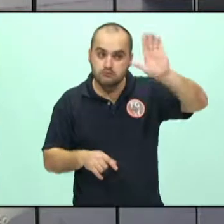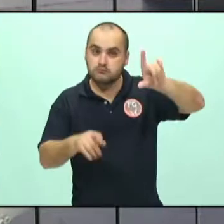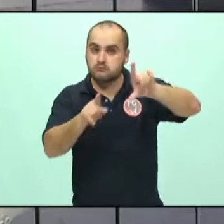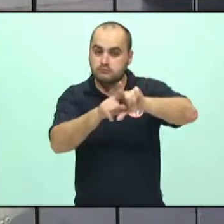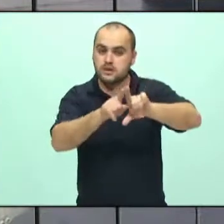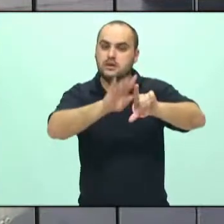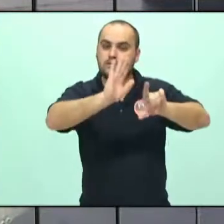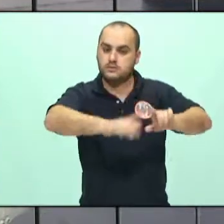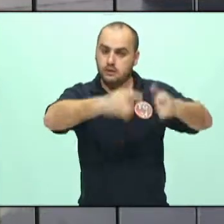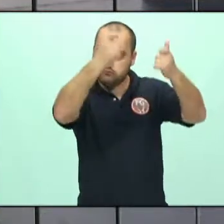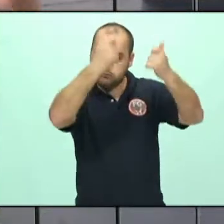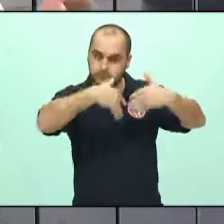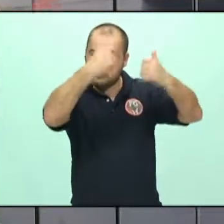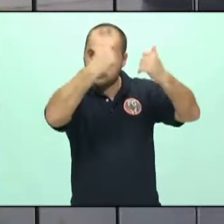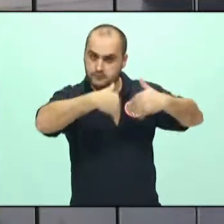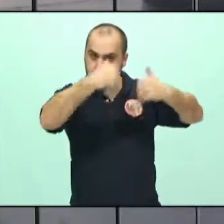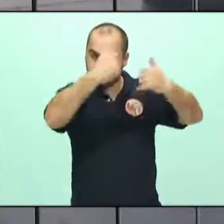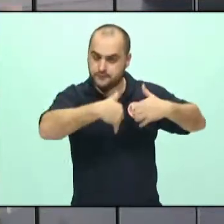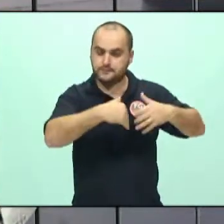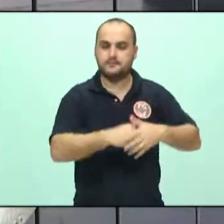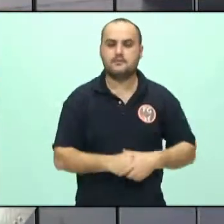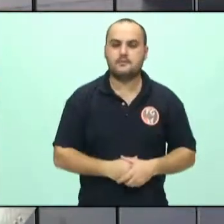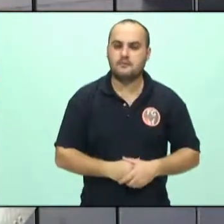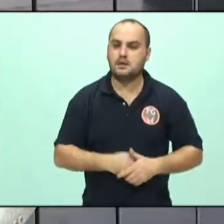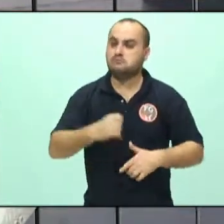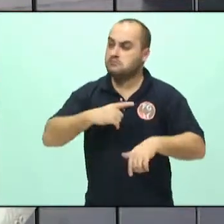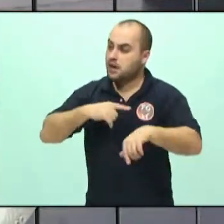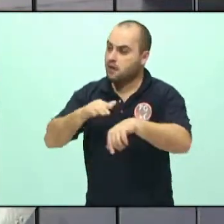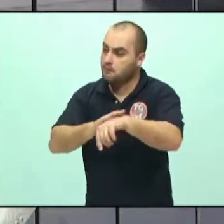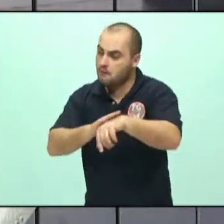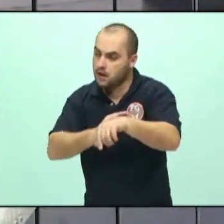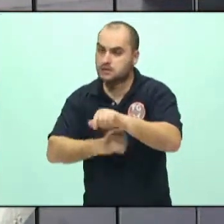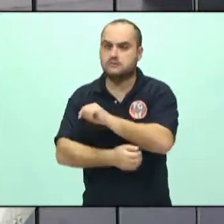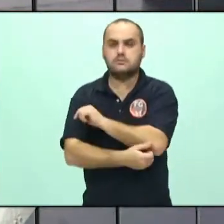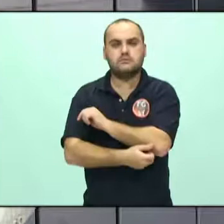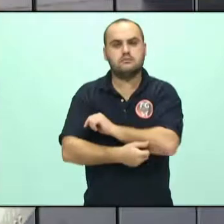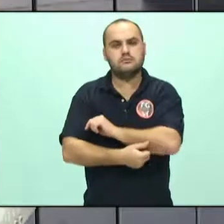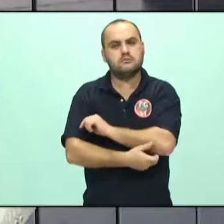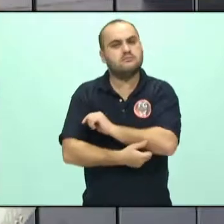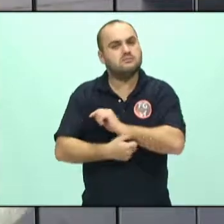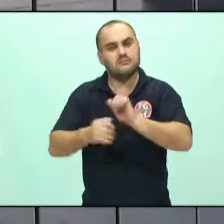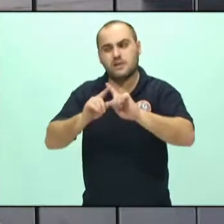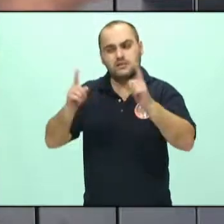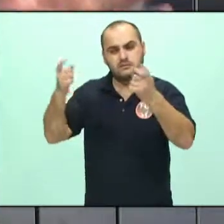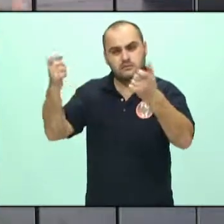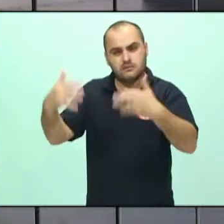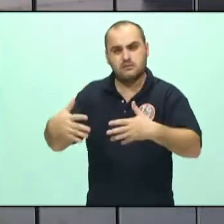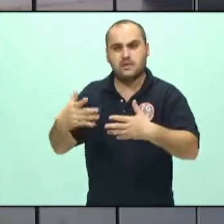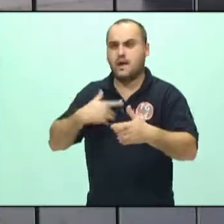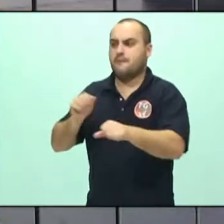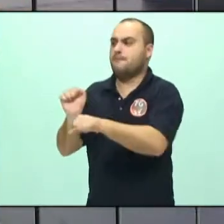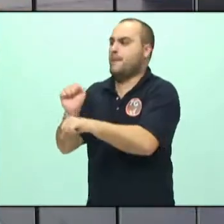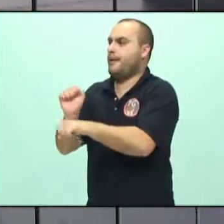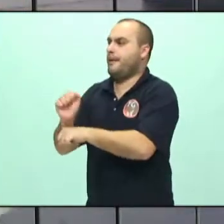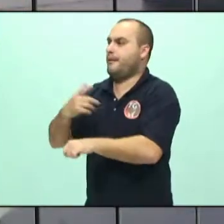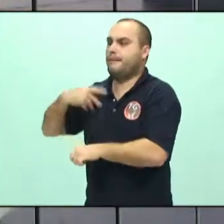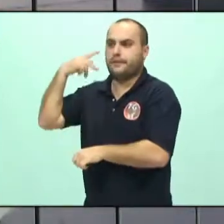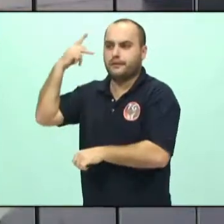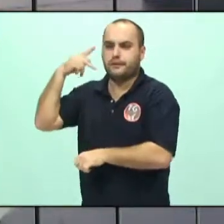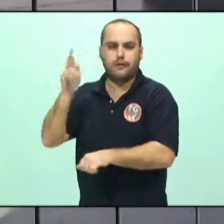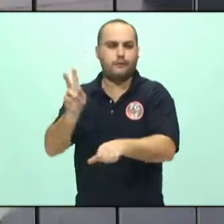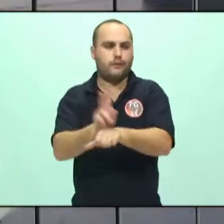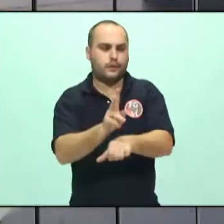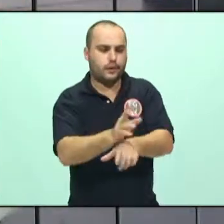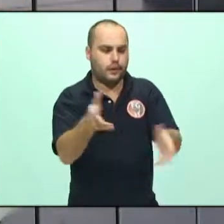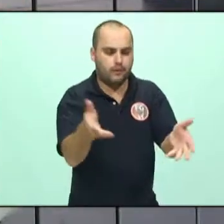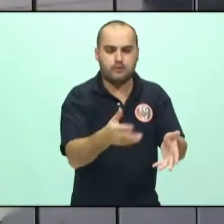Chegou para mim isso. E há essas conversas. Mas assim, é como eu te falei, eu não vou parar o que eu estou fazendo para cuidar disso agora.